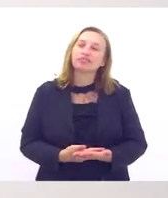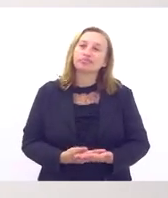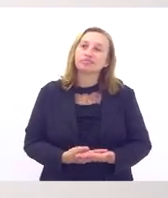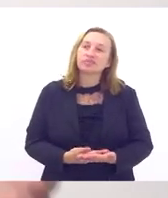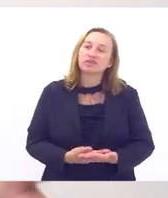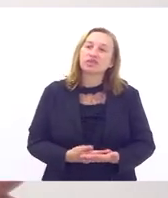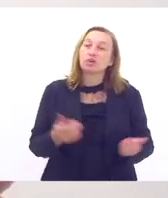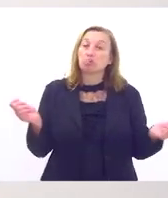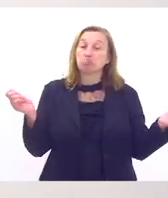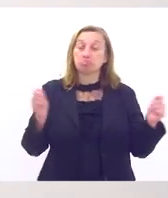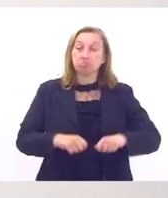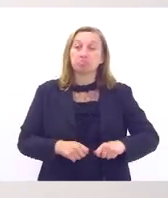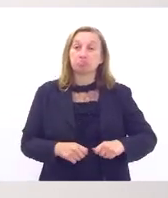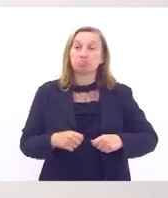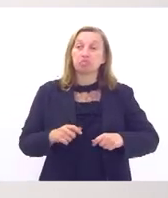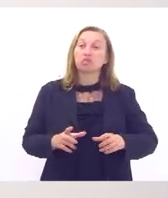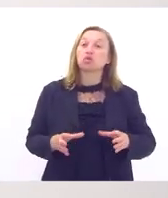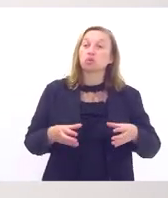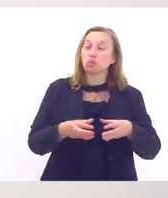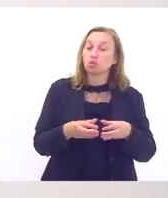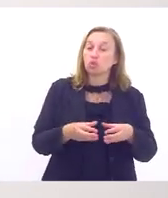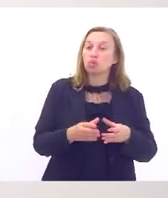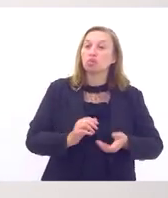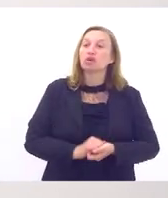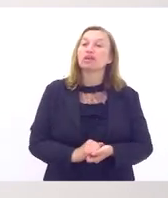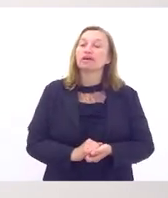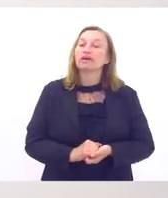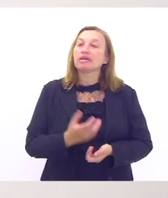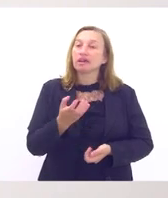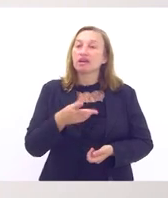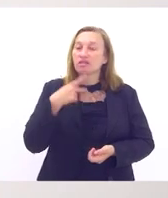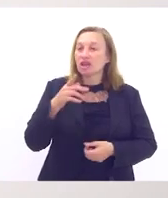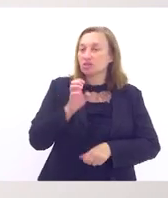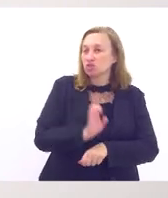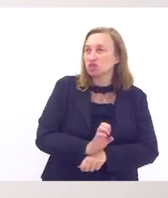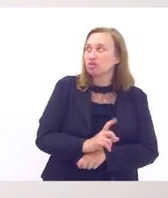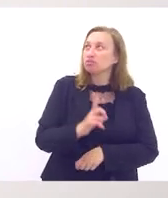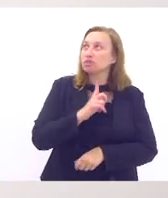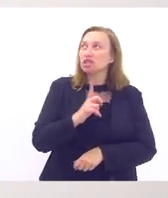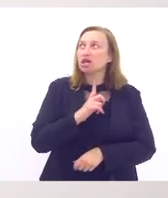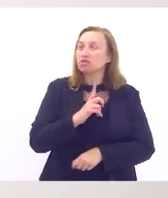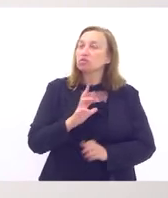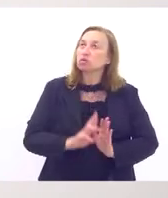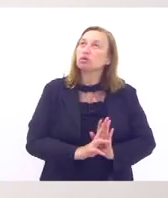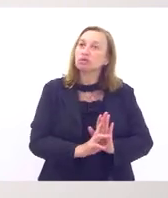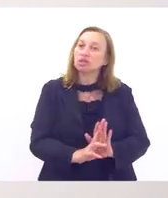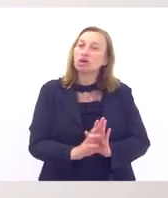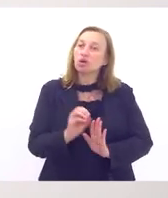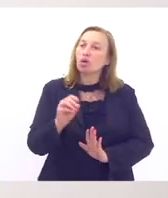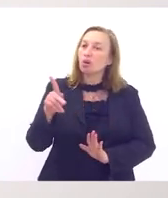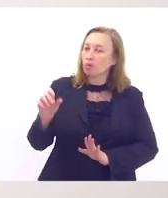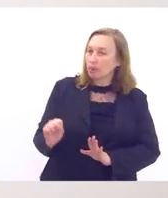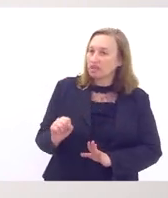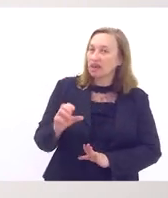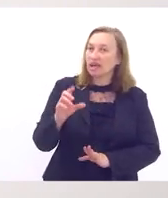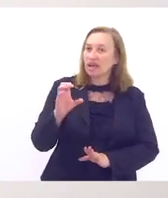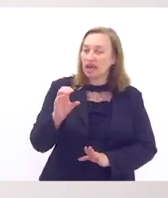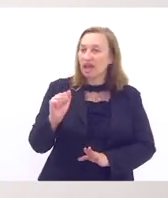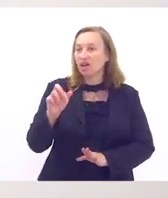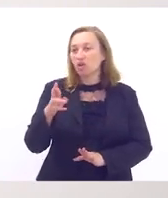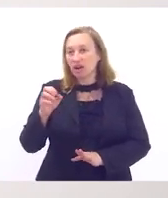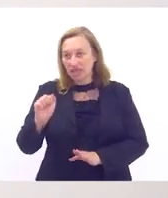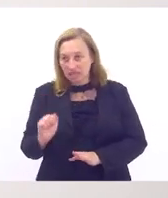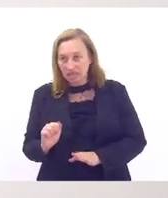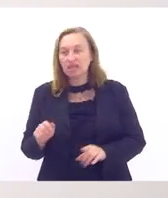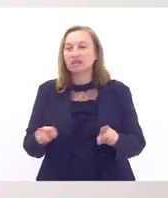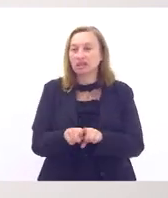essas potencialidades da cooperação. Quero dizer que aqui no Estado nós temos, né, uma representação da OPAS, a Caroline Morgado é também